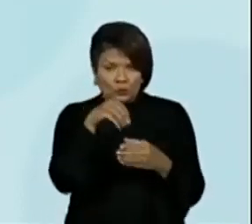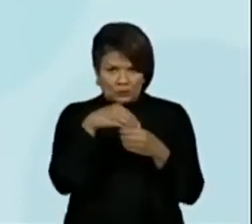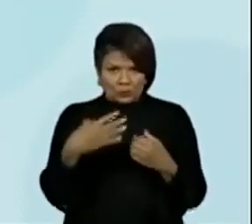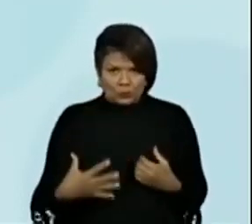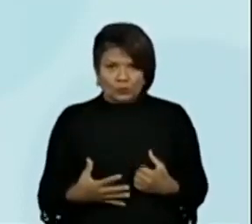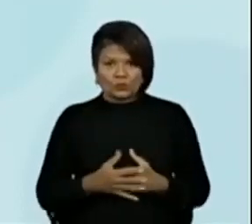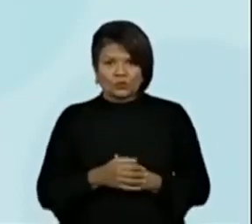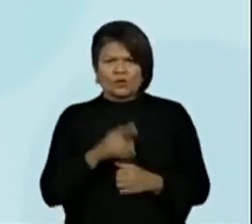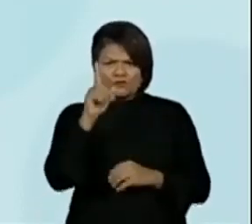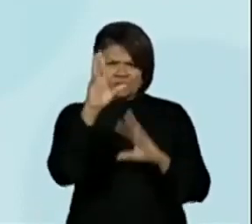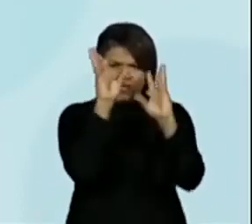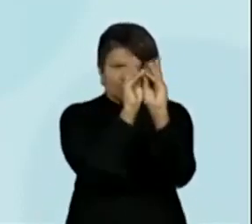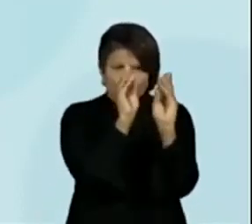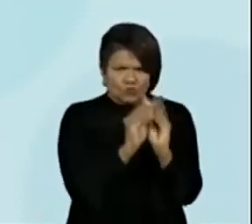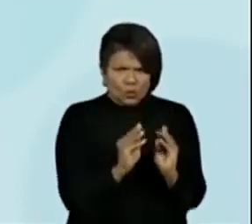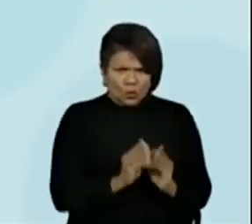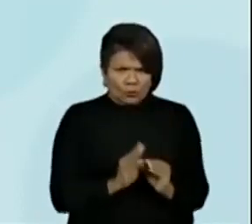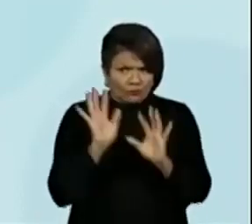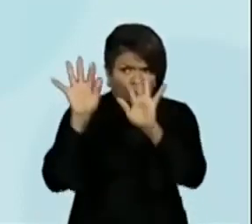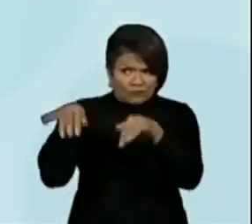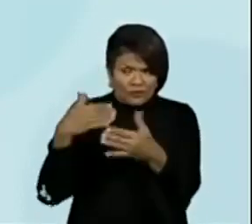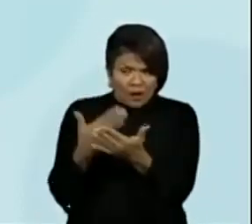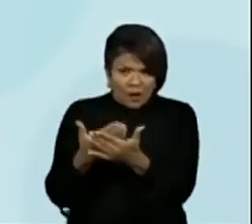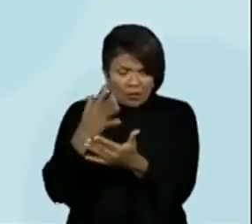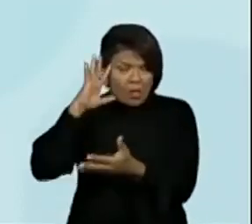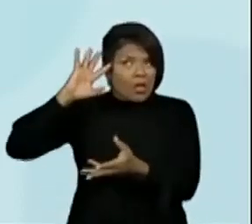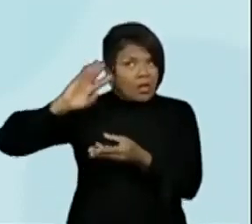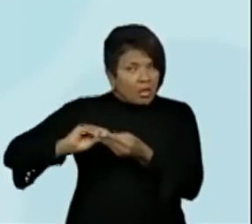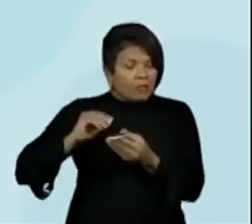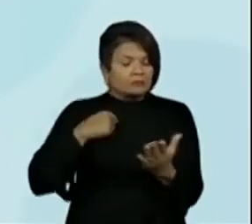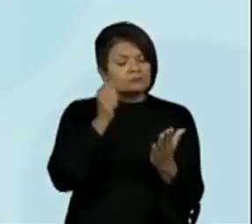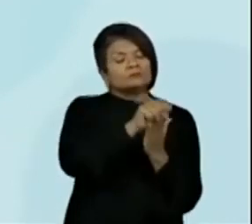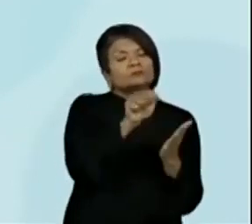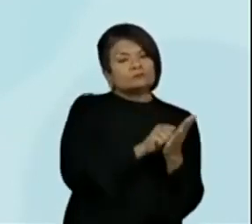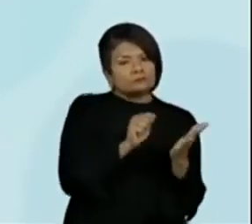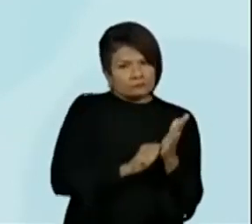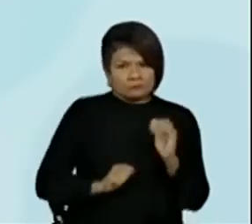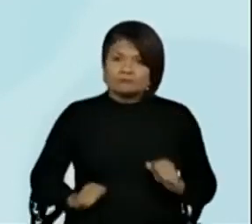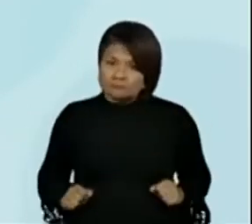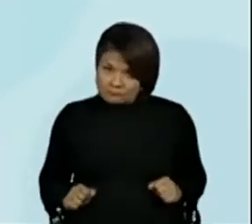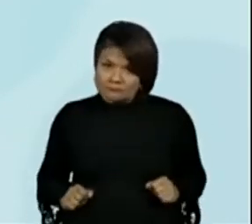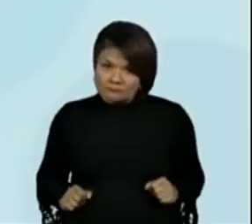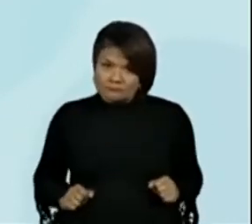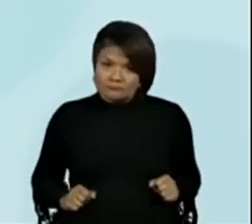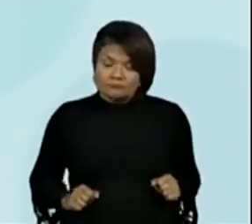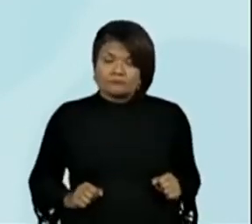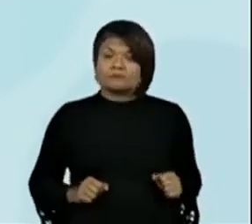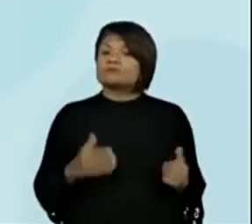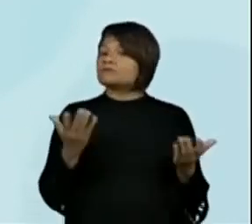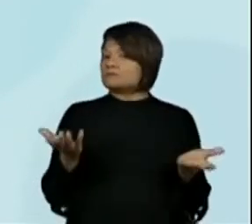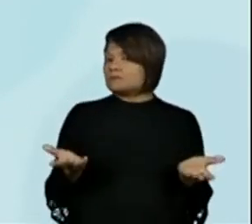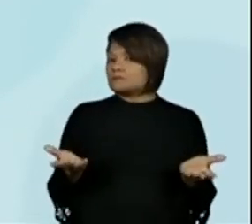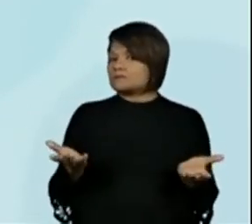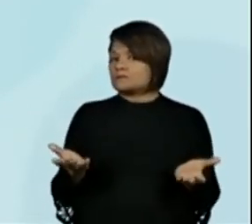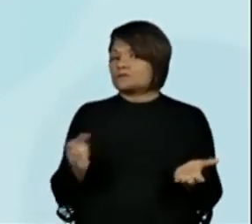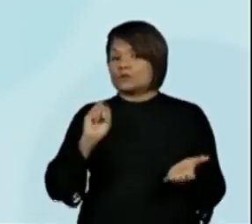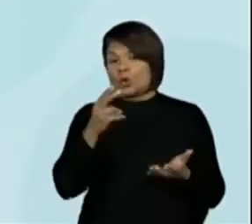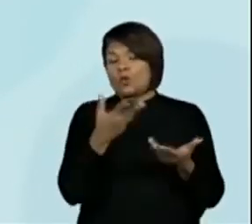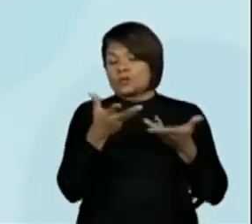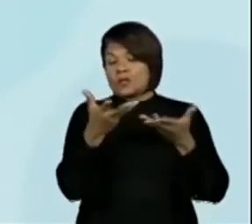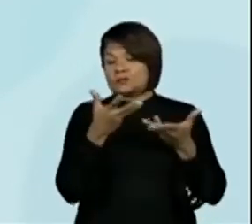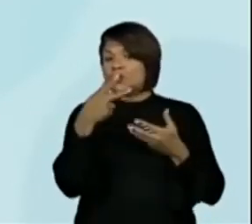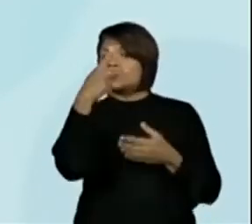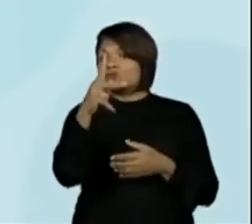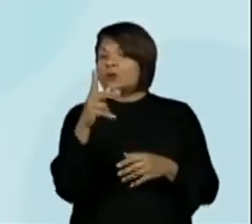Você faz um resumo no final da aula da professora ou da interação que você tem com a sua professora, se você tem alguma